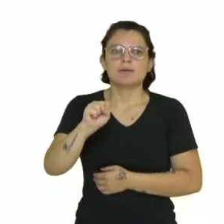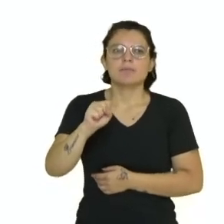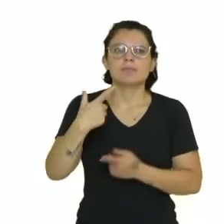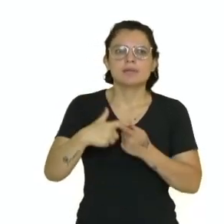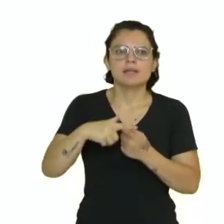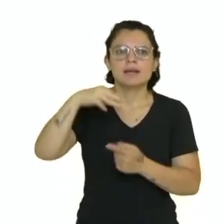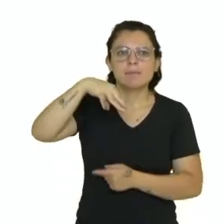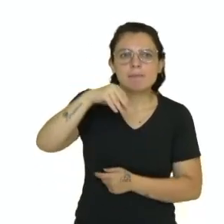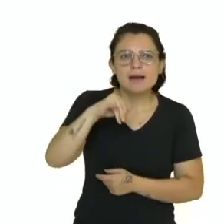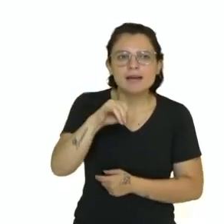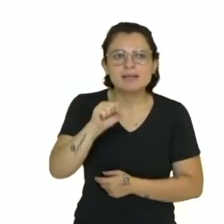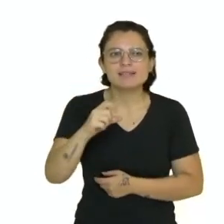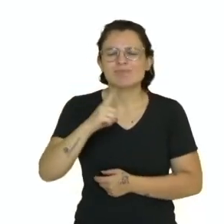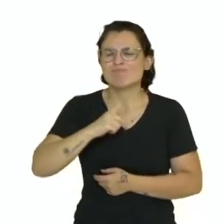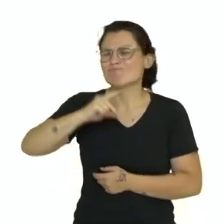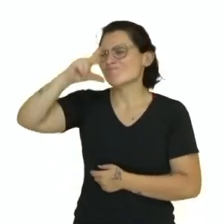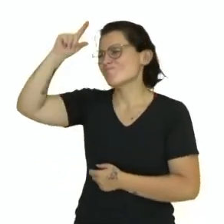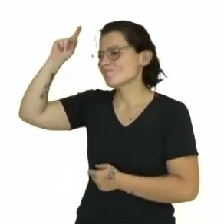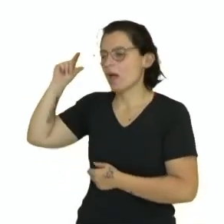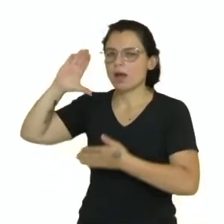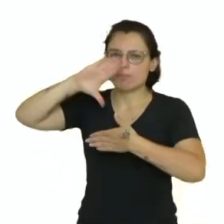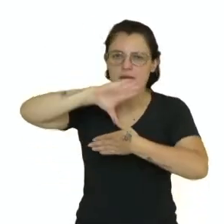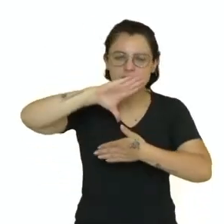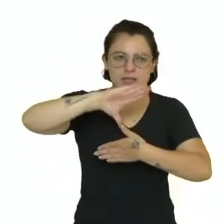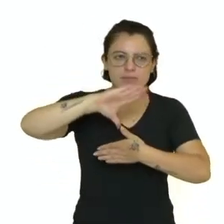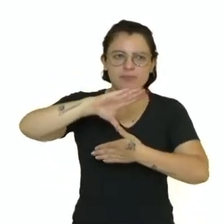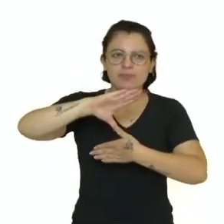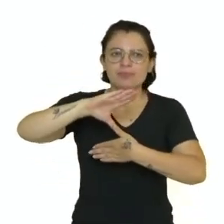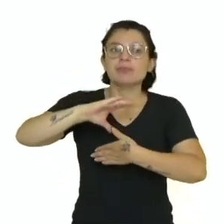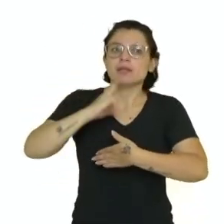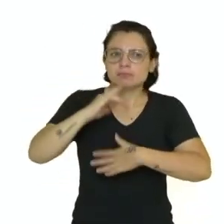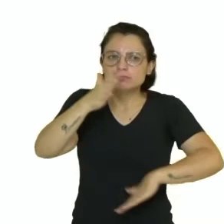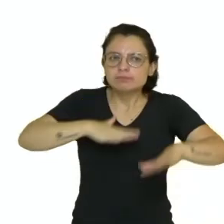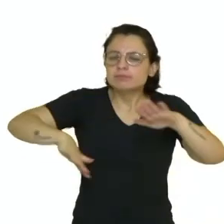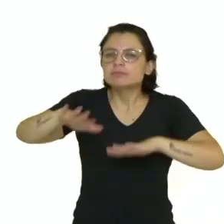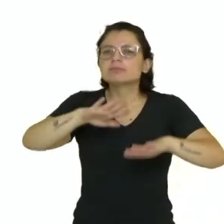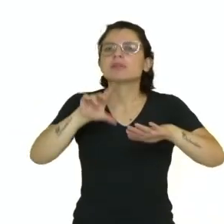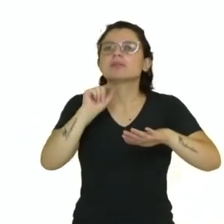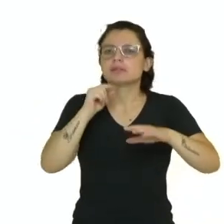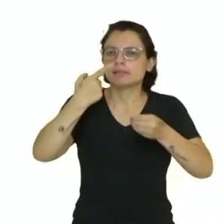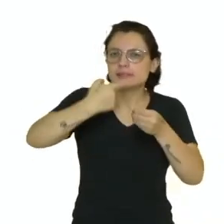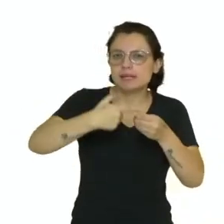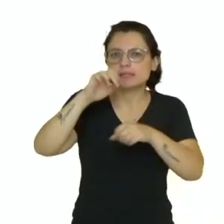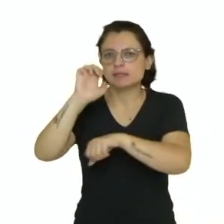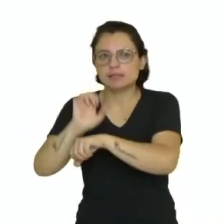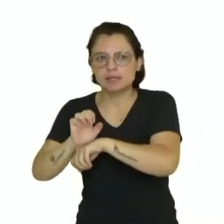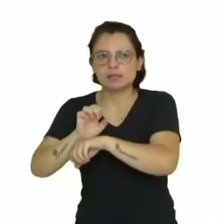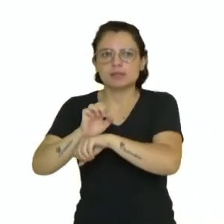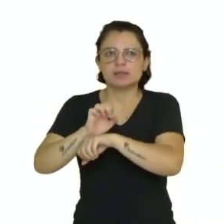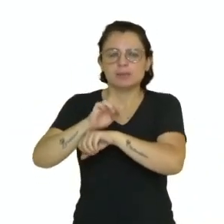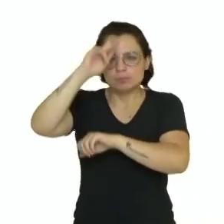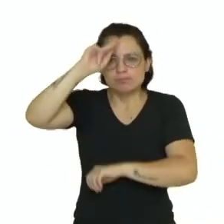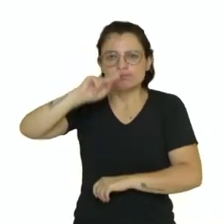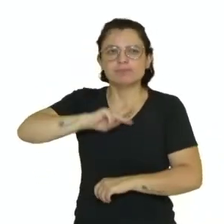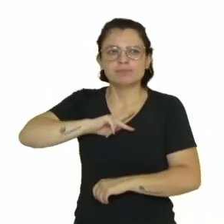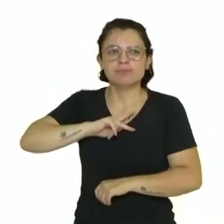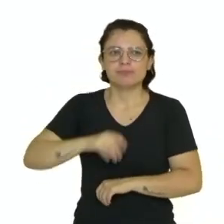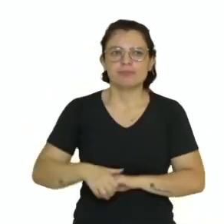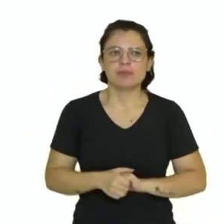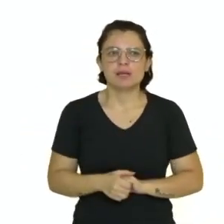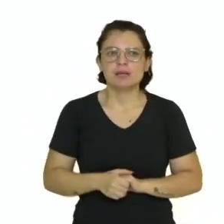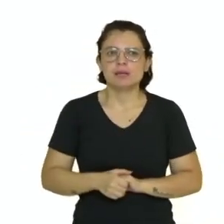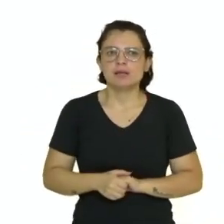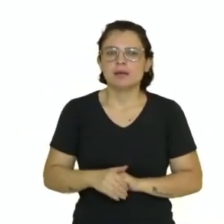as civilizações mais antigas da América. Organizaram-se em cidades-estados autônomos. A